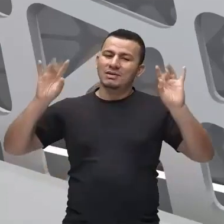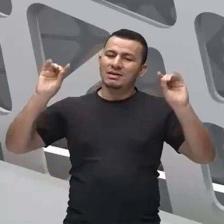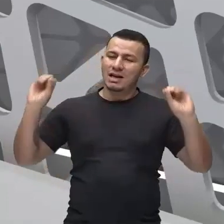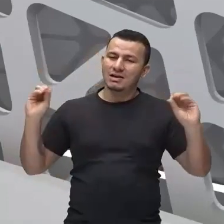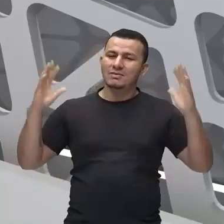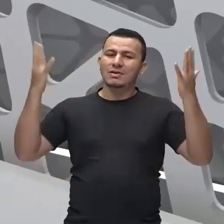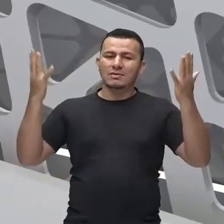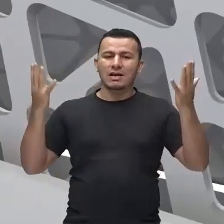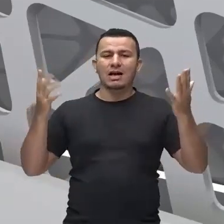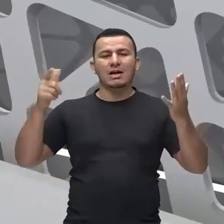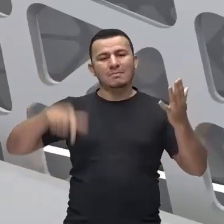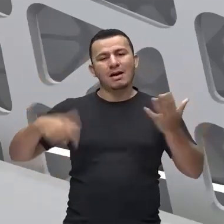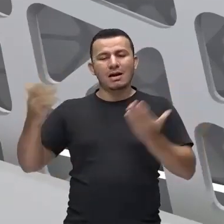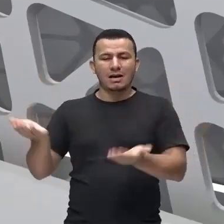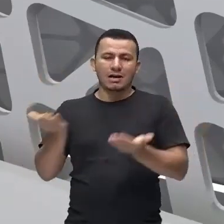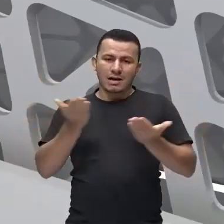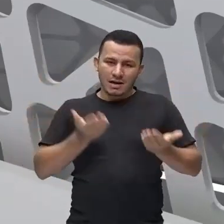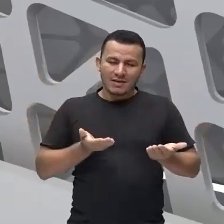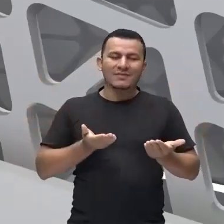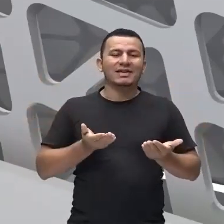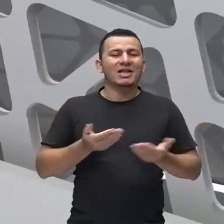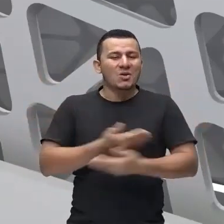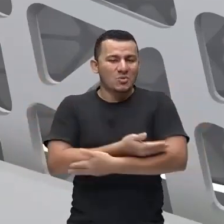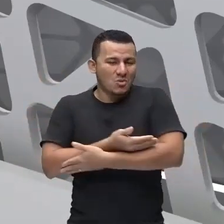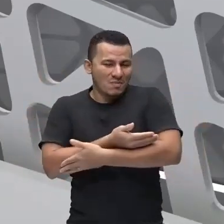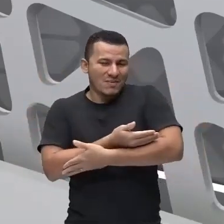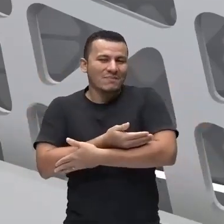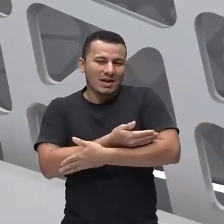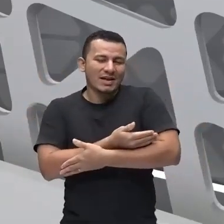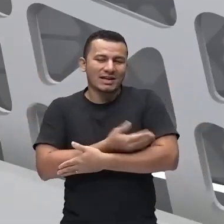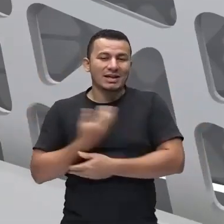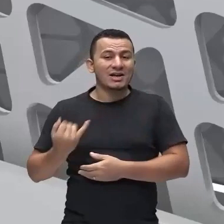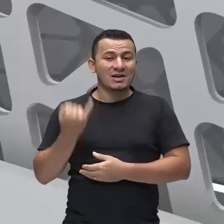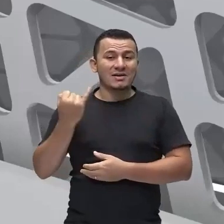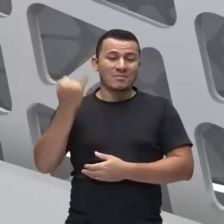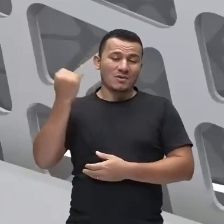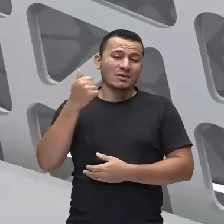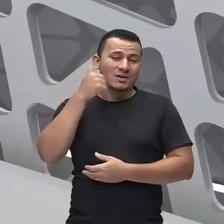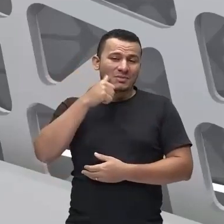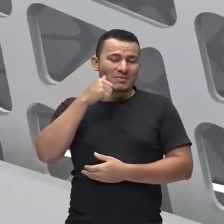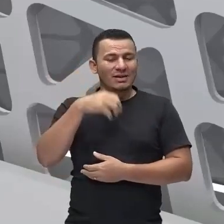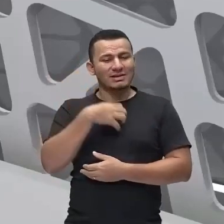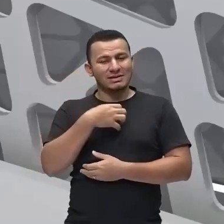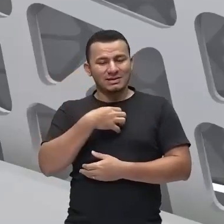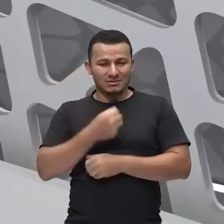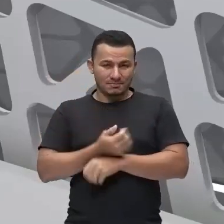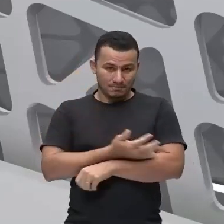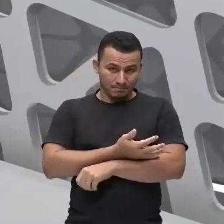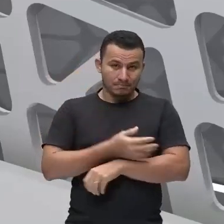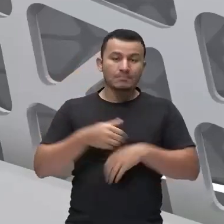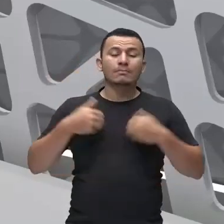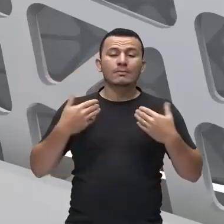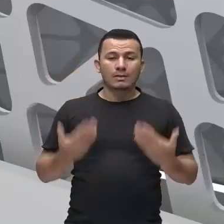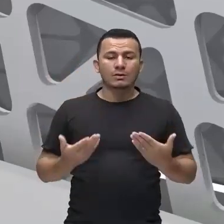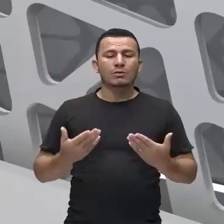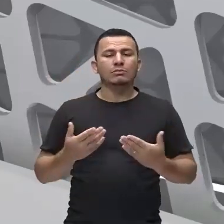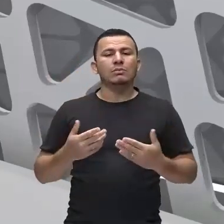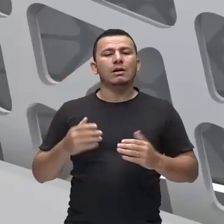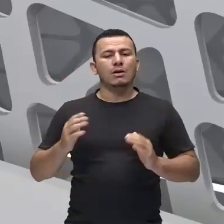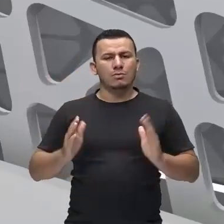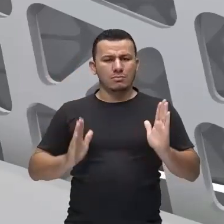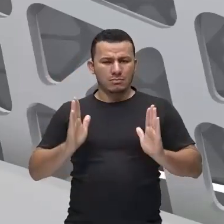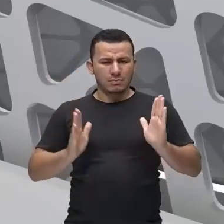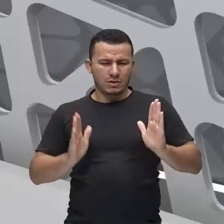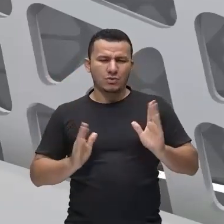né, de uma vida, né, que é um momento tão importante para a mulher, tá? Então estamos falando aí do primeiro